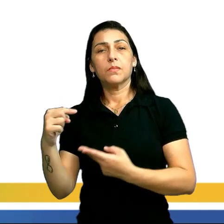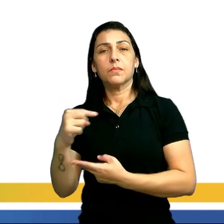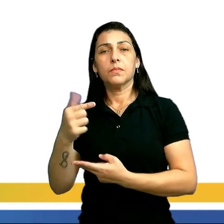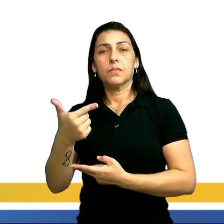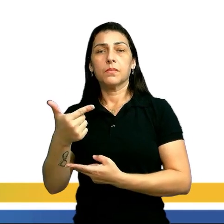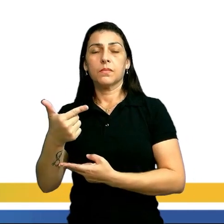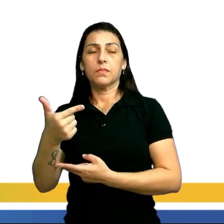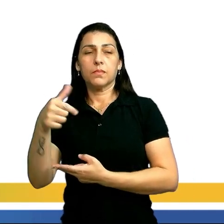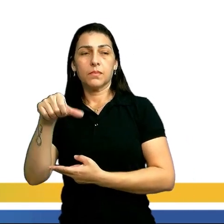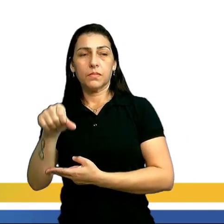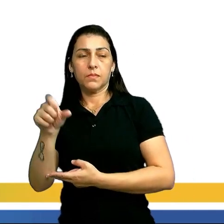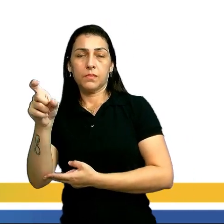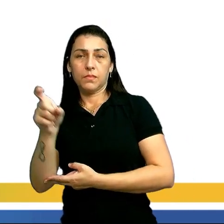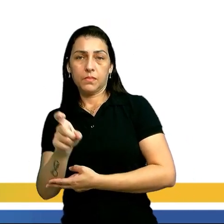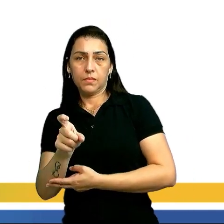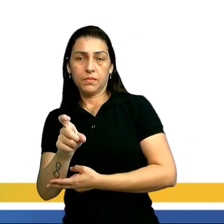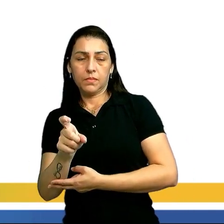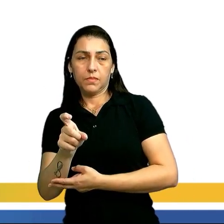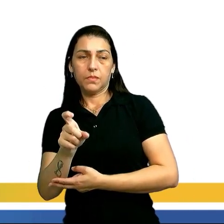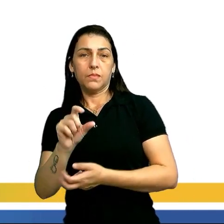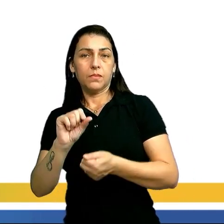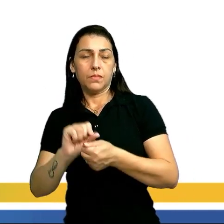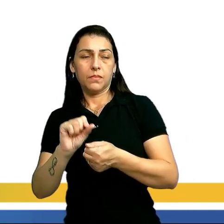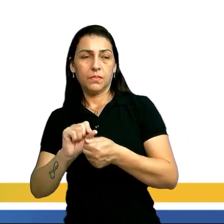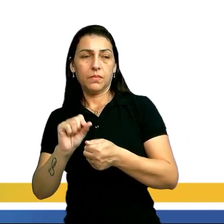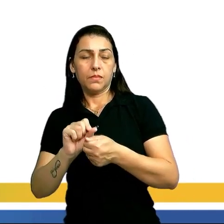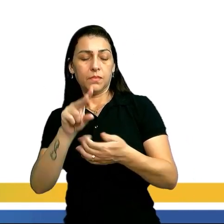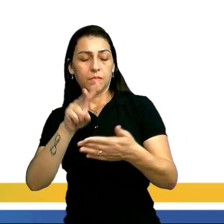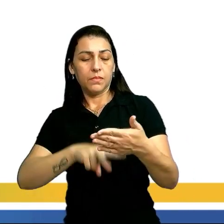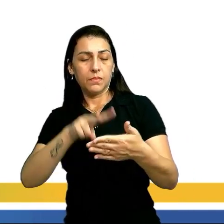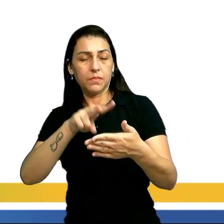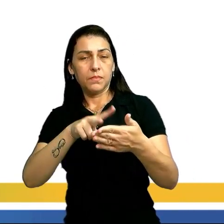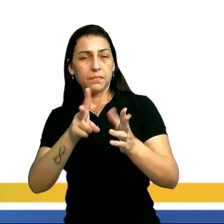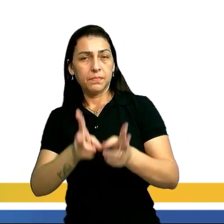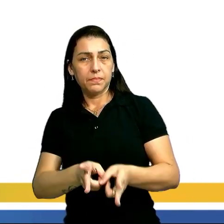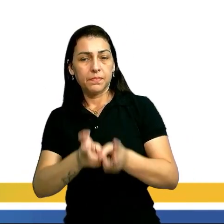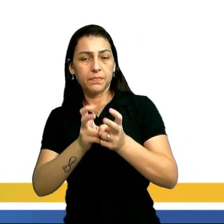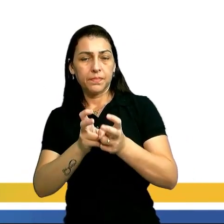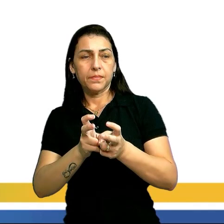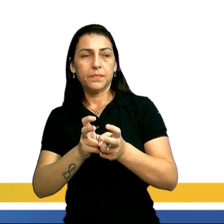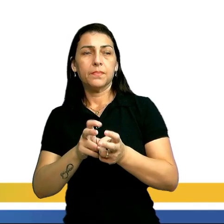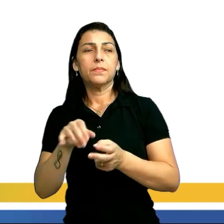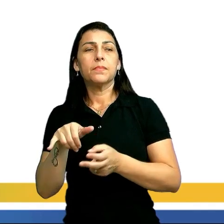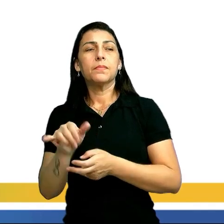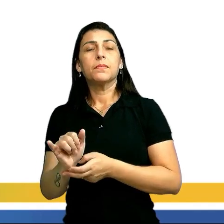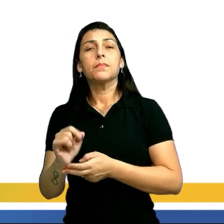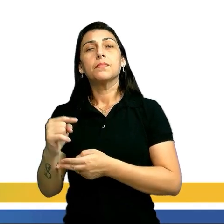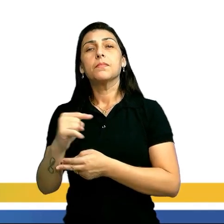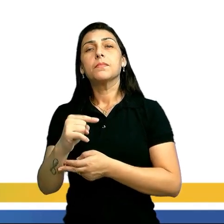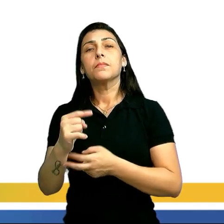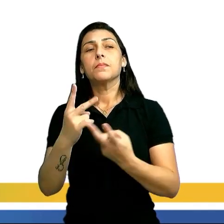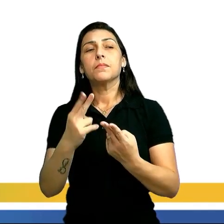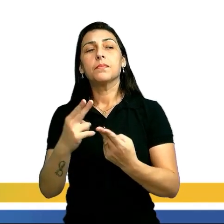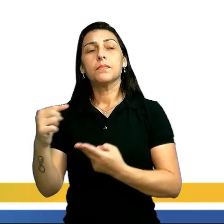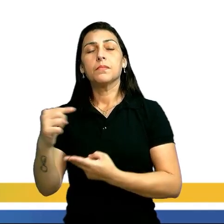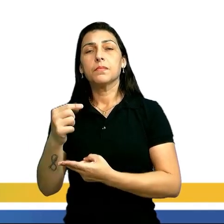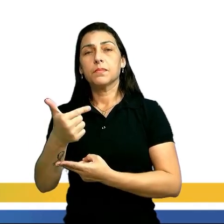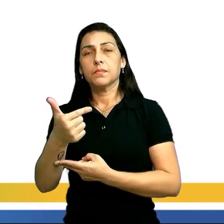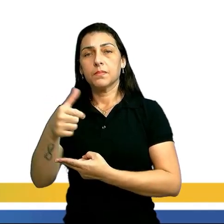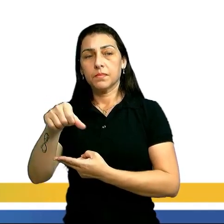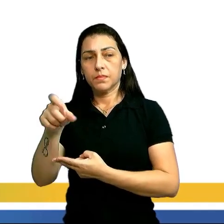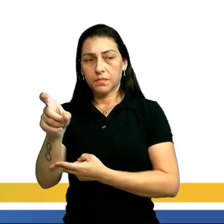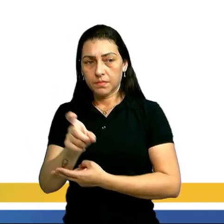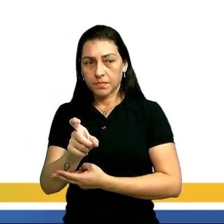nós temos aí nas 5 alternativas. Vou fazer a primeira leitura e observem bem, olha. Y é igual a